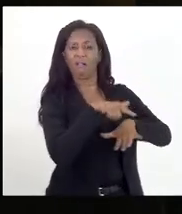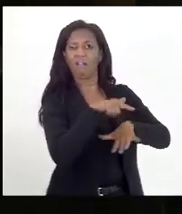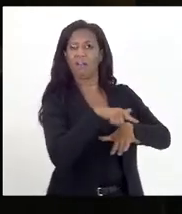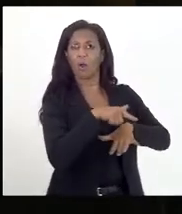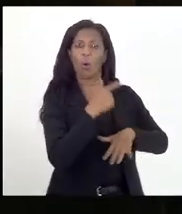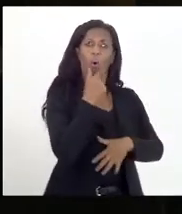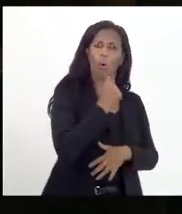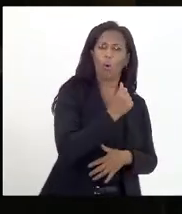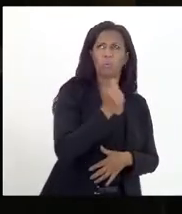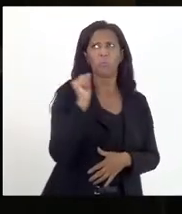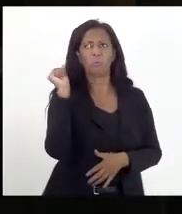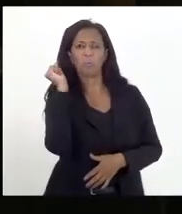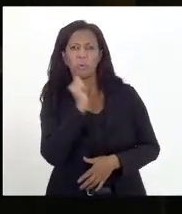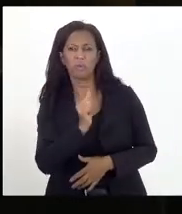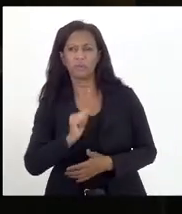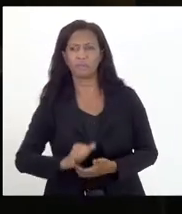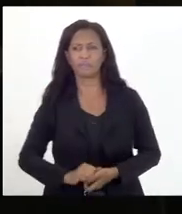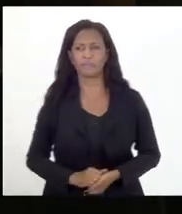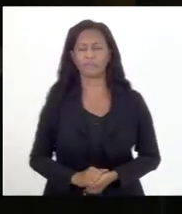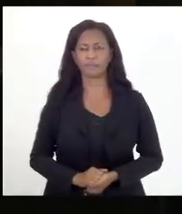meu tal mulher